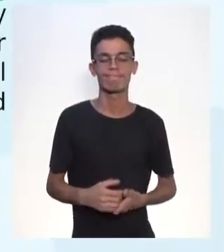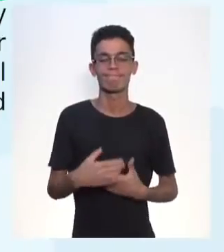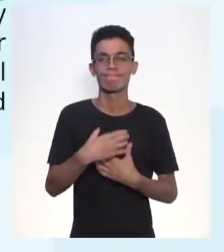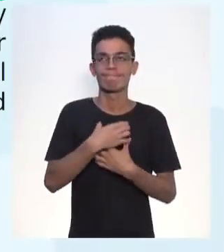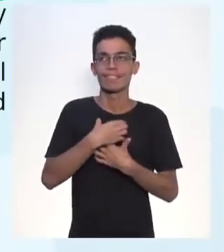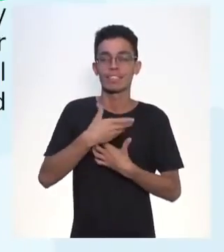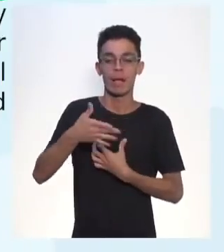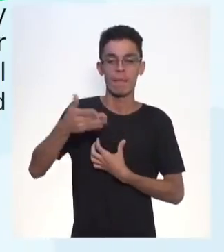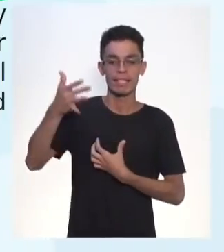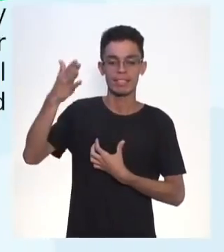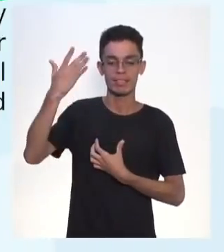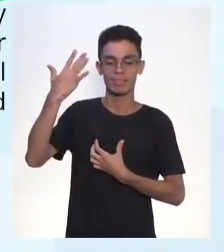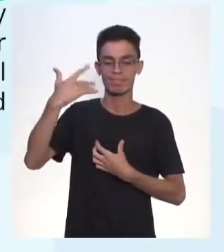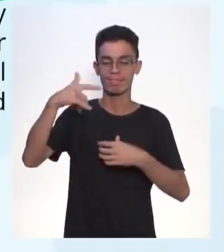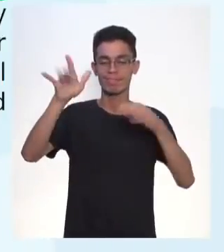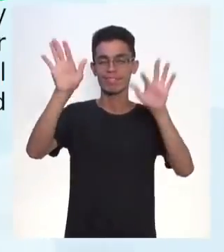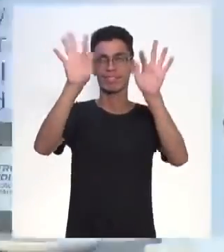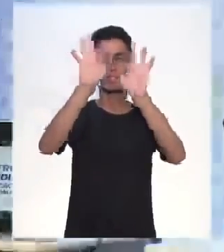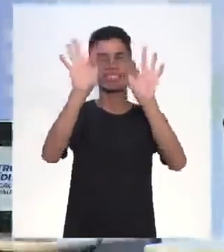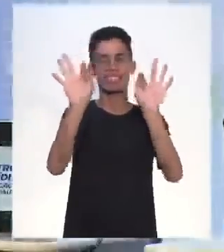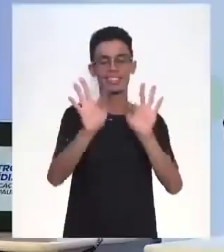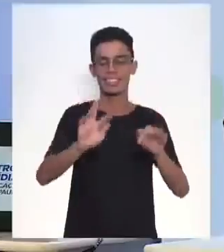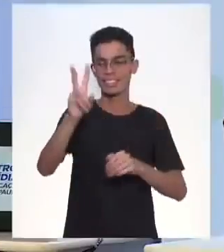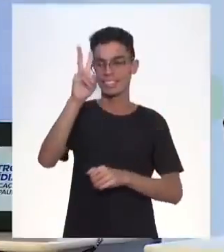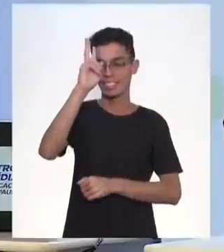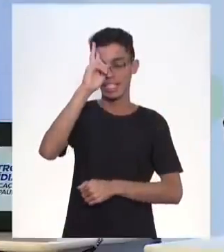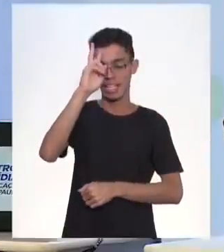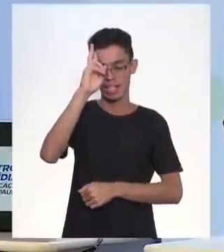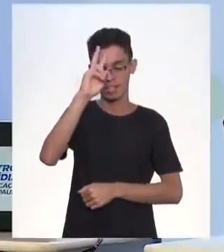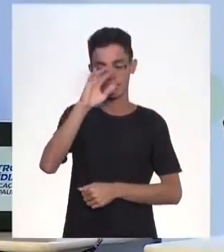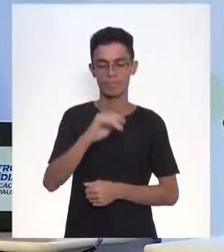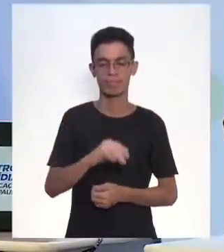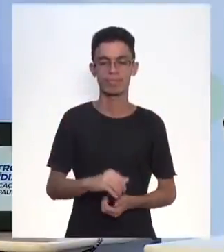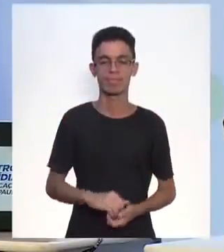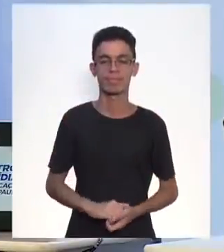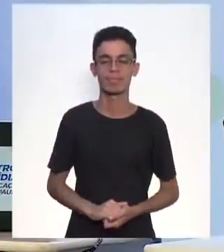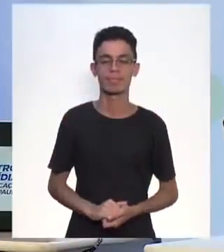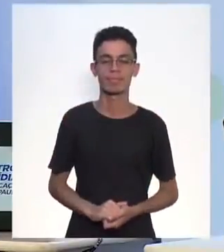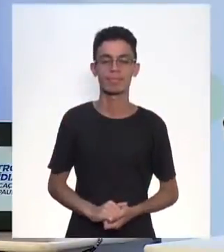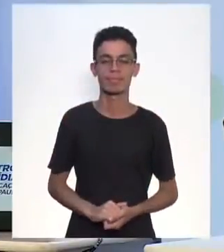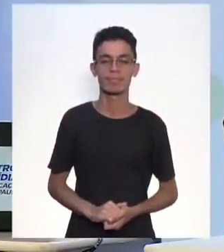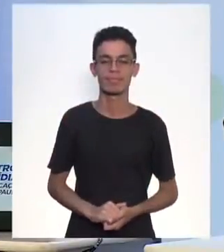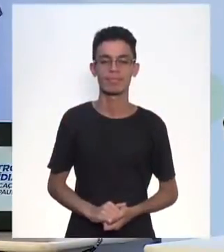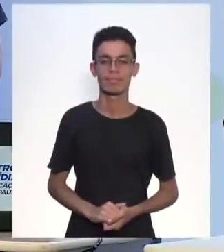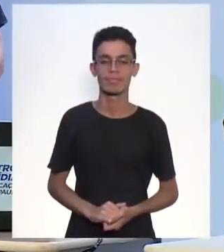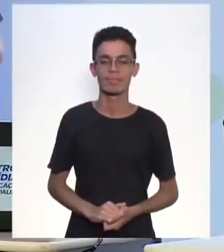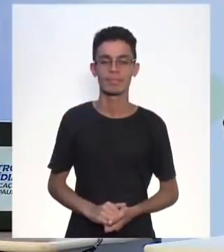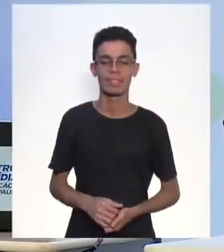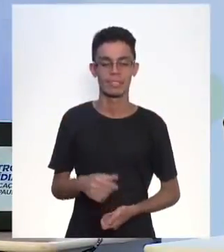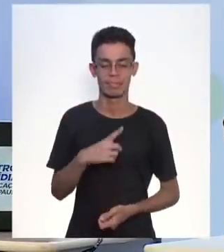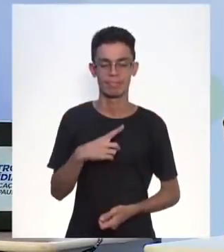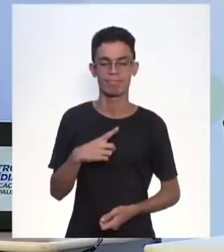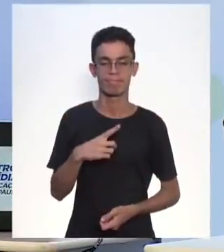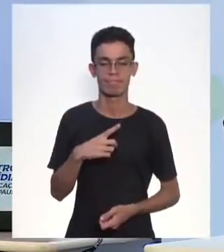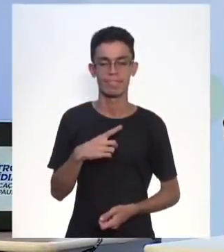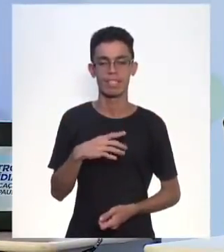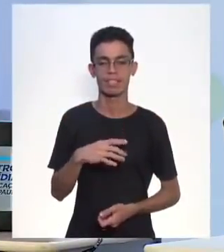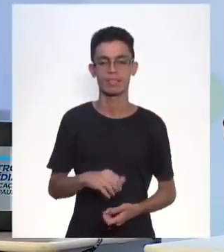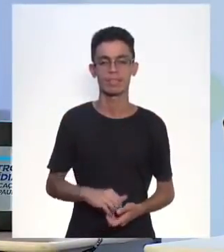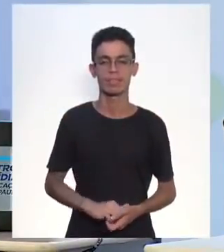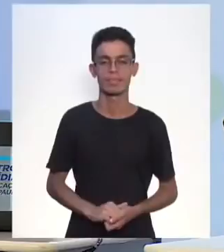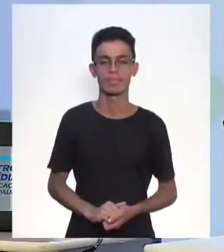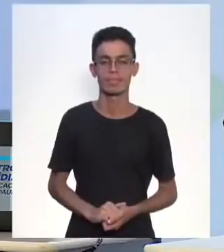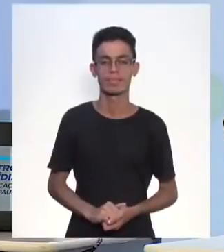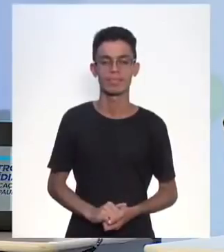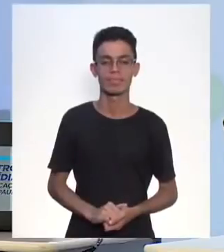nós éramos lá. Bem interessante esse how happy, né? Ed, em English a gente tem bastante isso. How happy, how